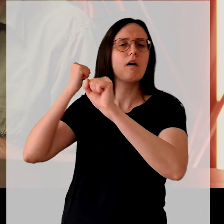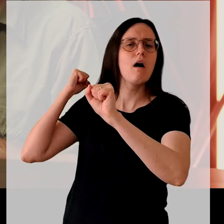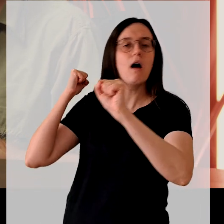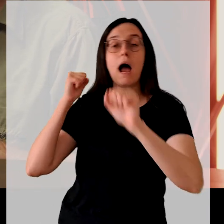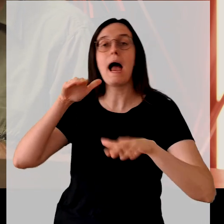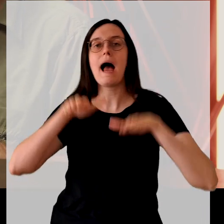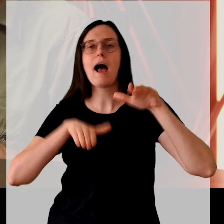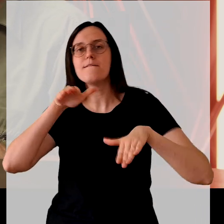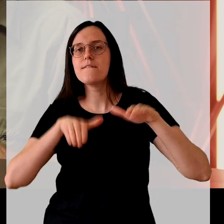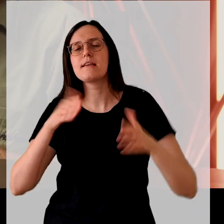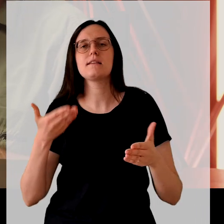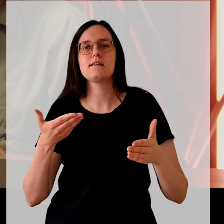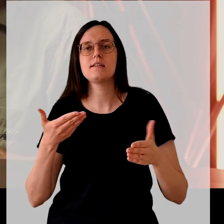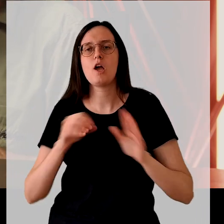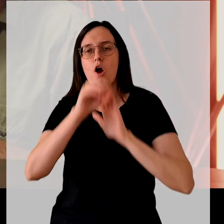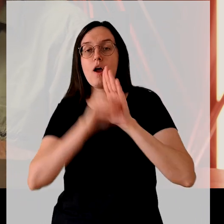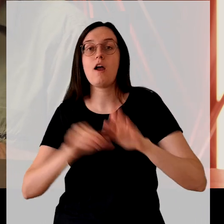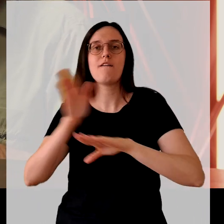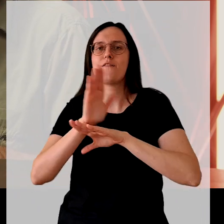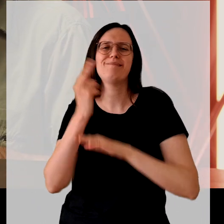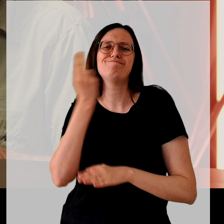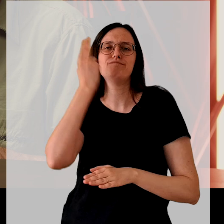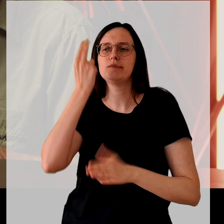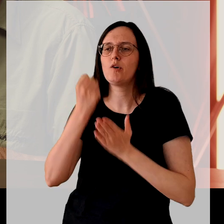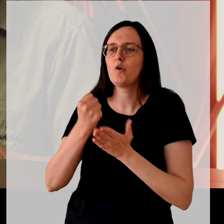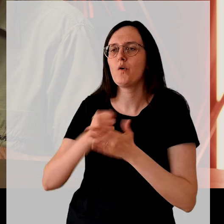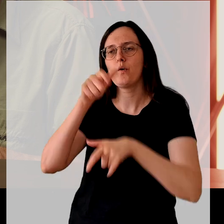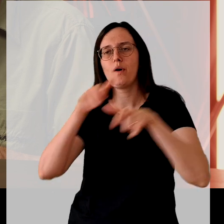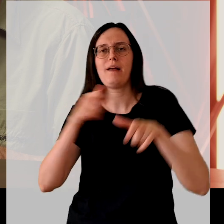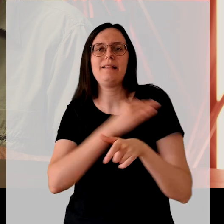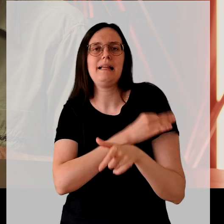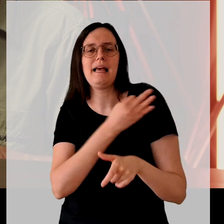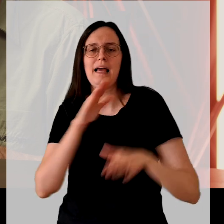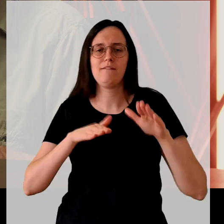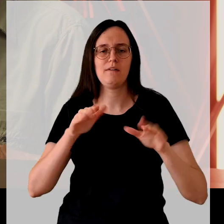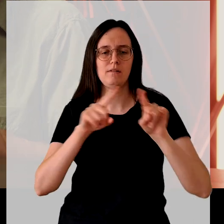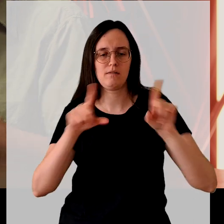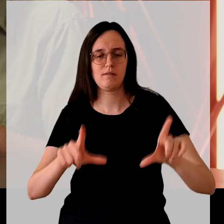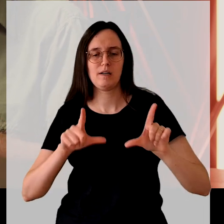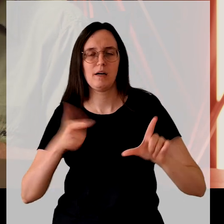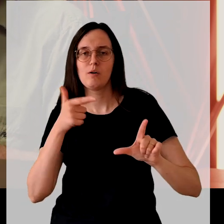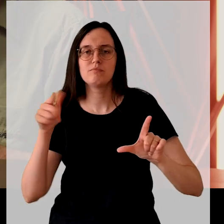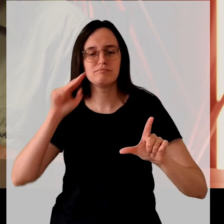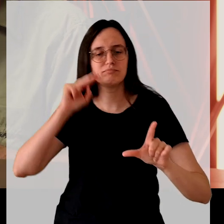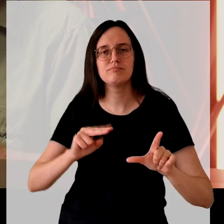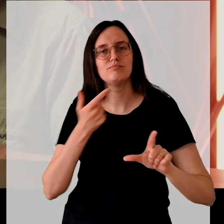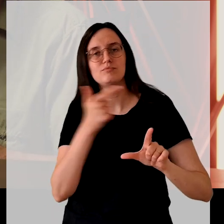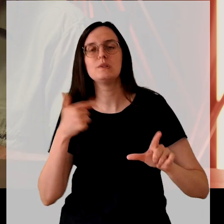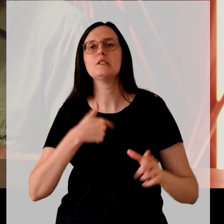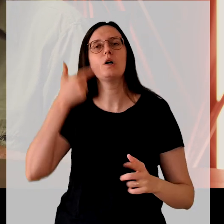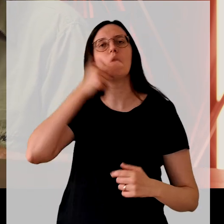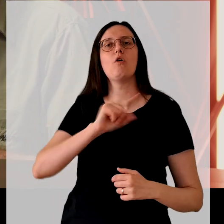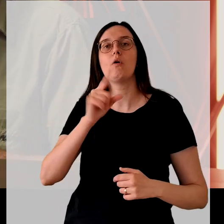boom, está operando, e às vezes o orçamento do filme não permite que o técnico tenha um monitor de retorno de vídeo para